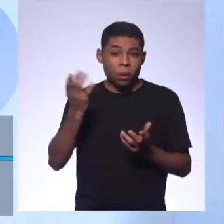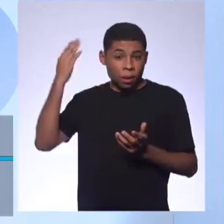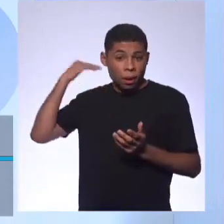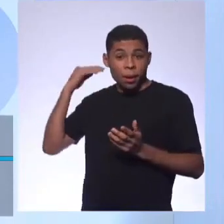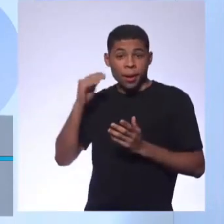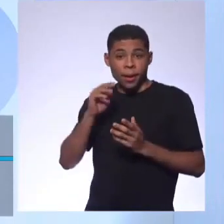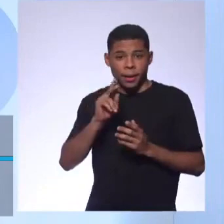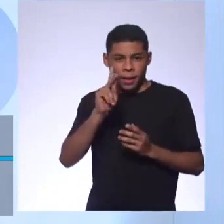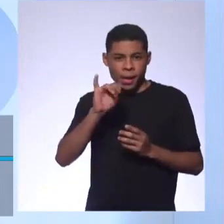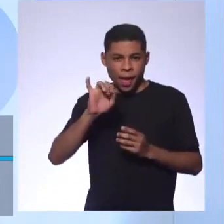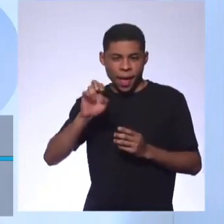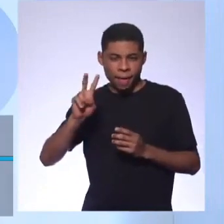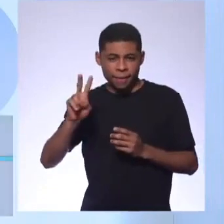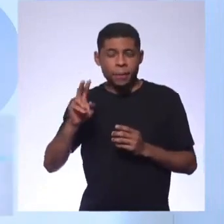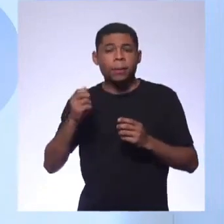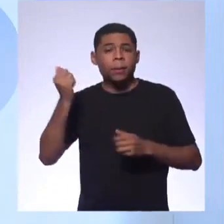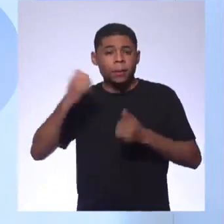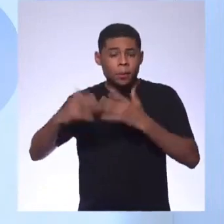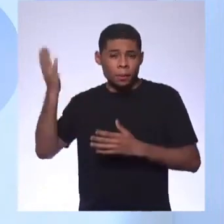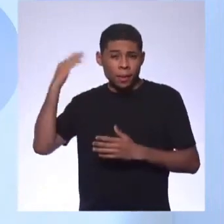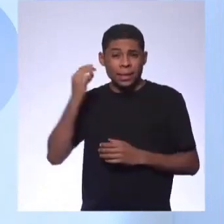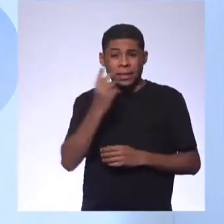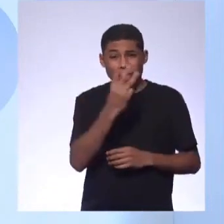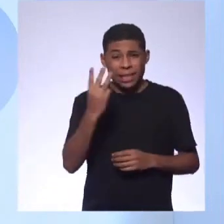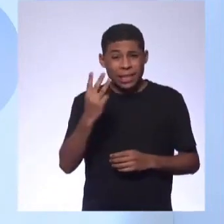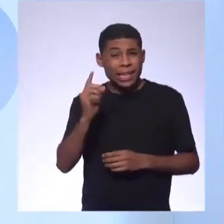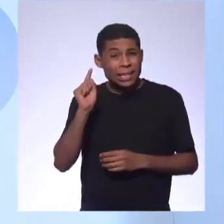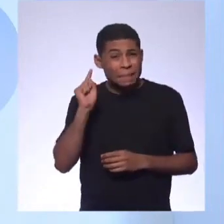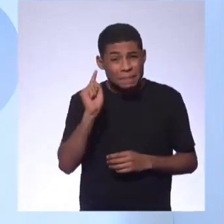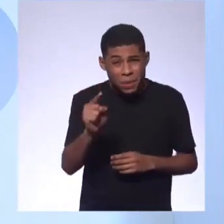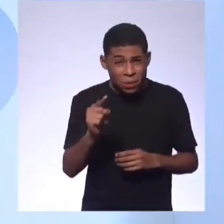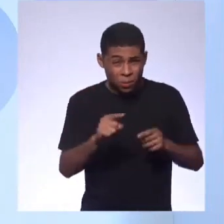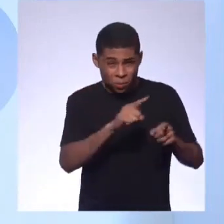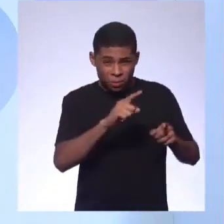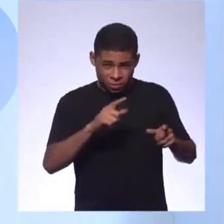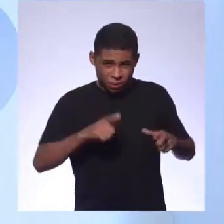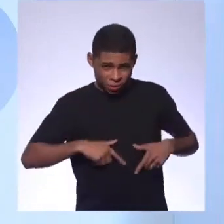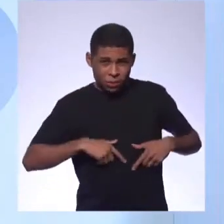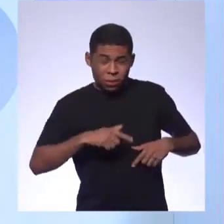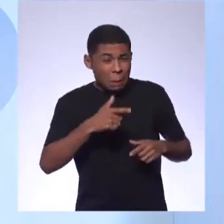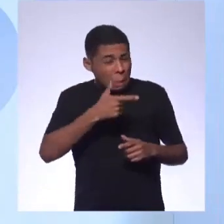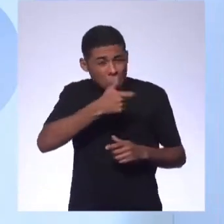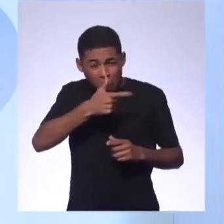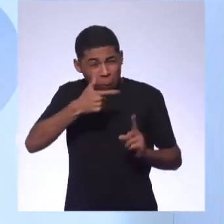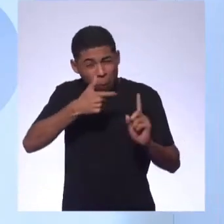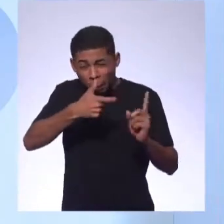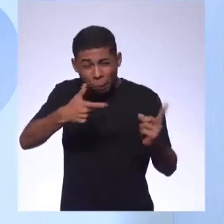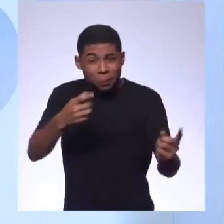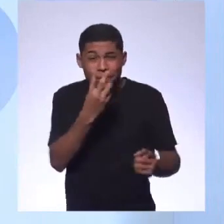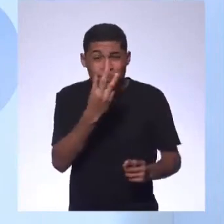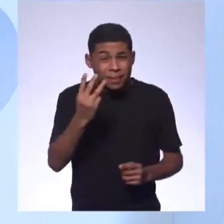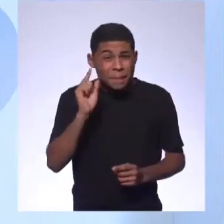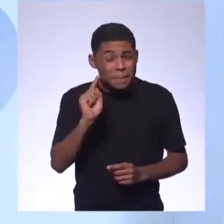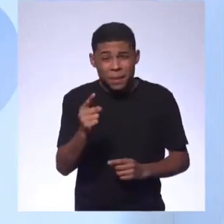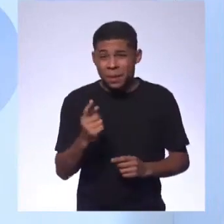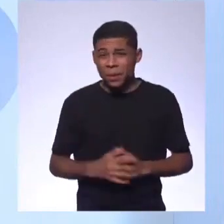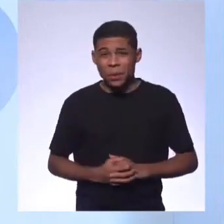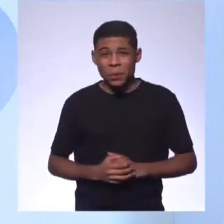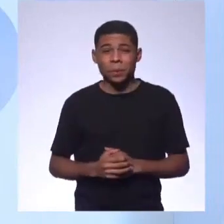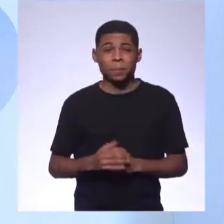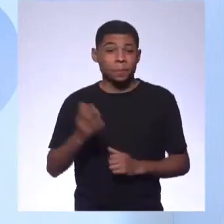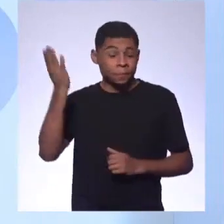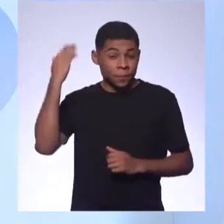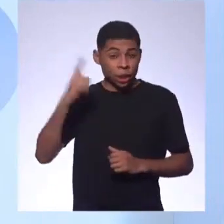36 horas, 33 mil judeus foram fuzilados. Com a bomba de Hiroshima e de